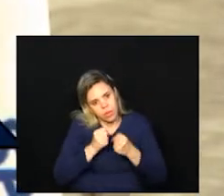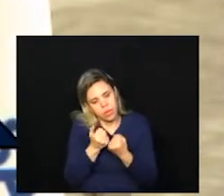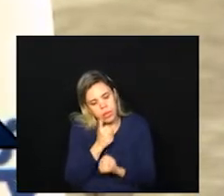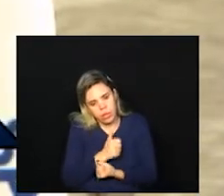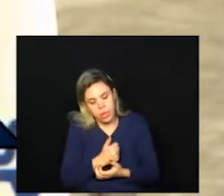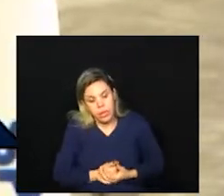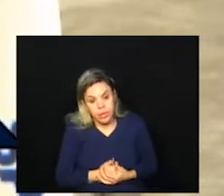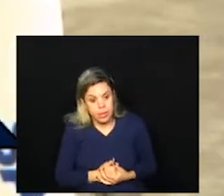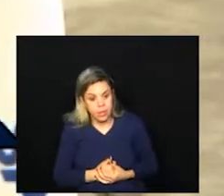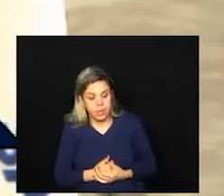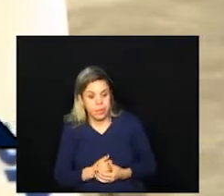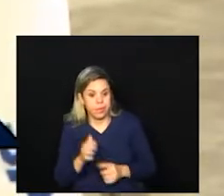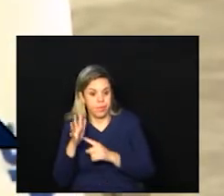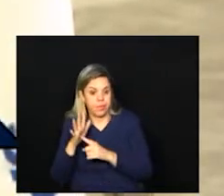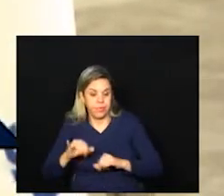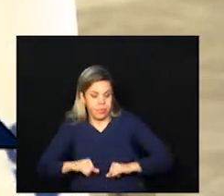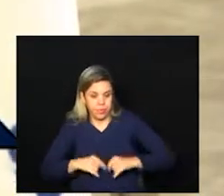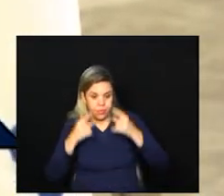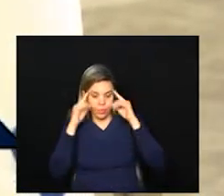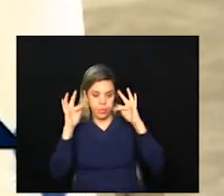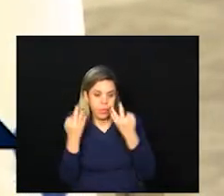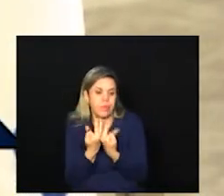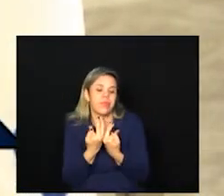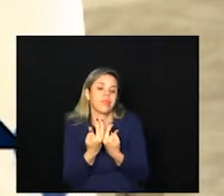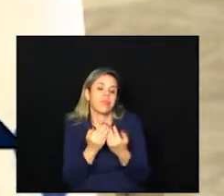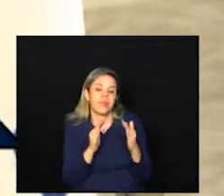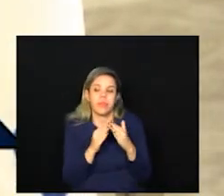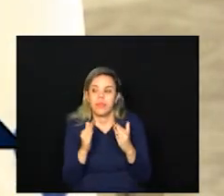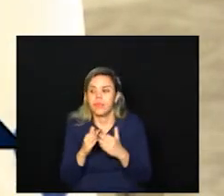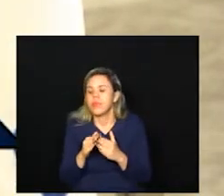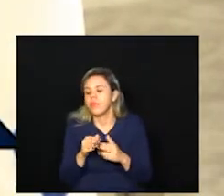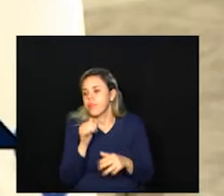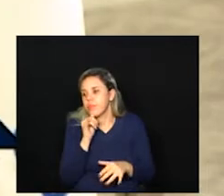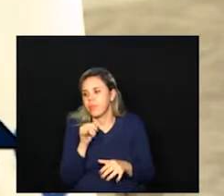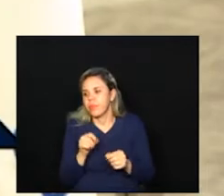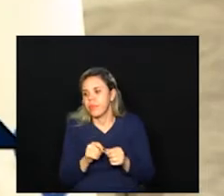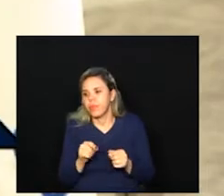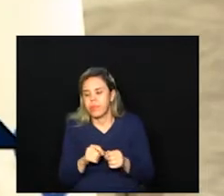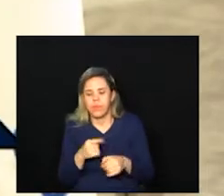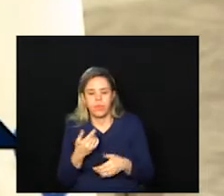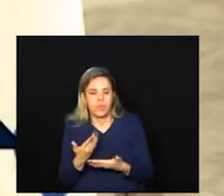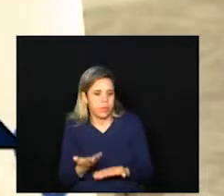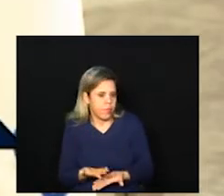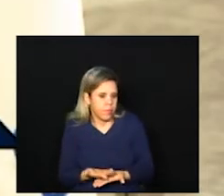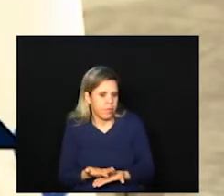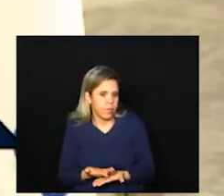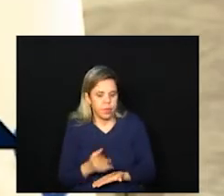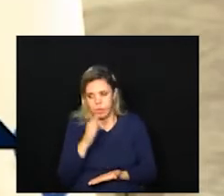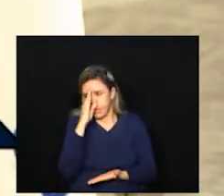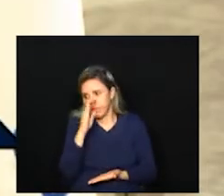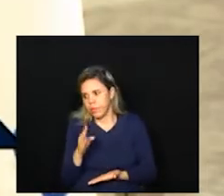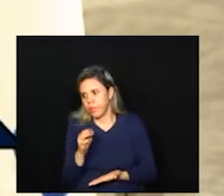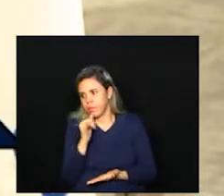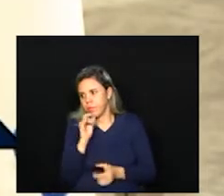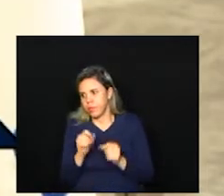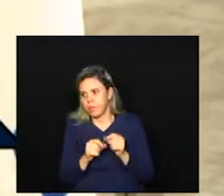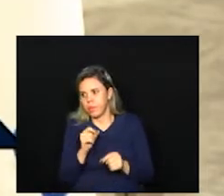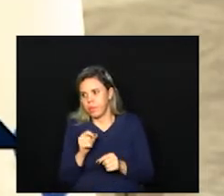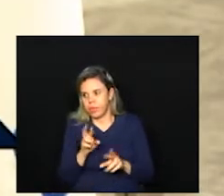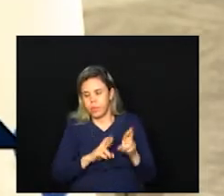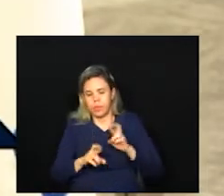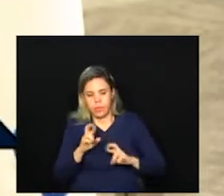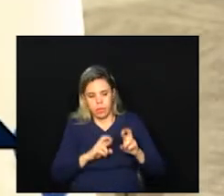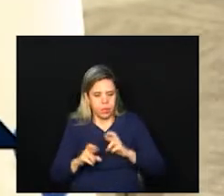mulher, vítima de violência familiar ou doméstica, na medida que estabelece uma prioridade para os